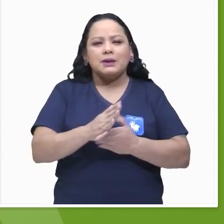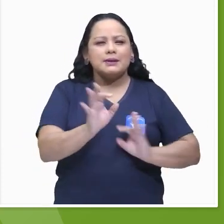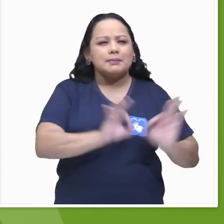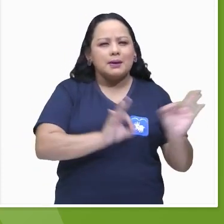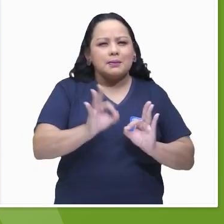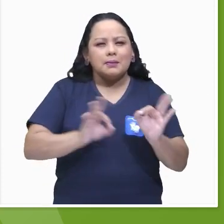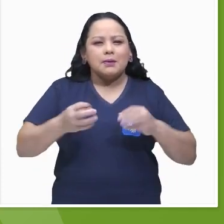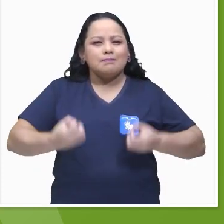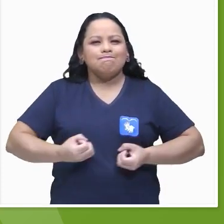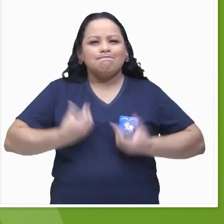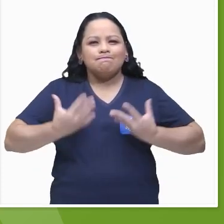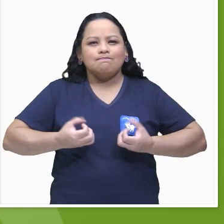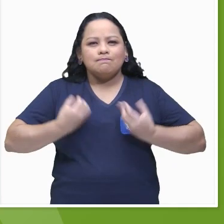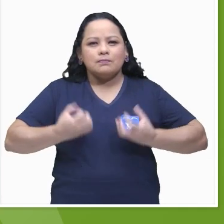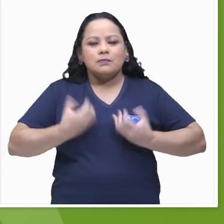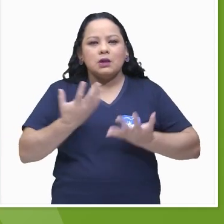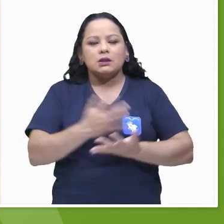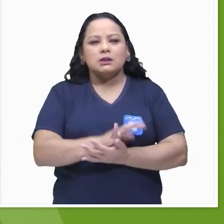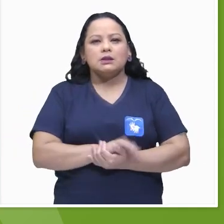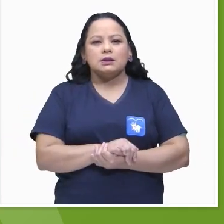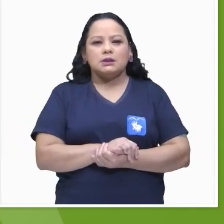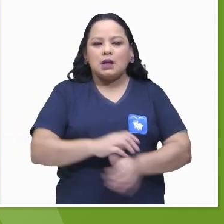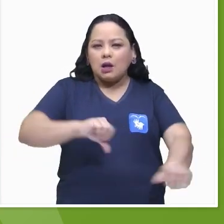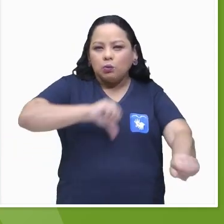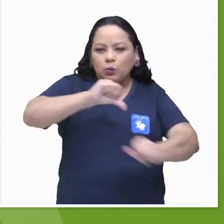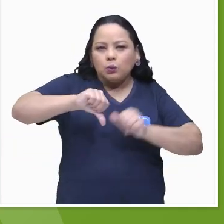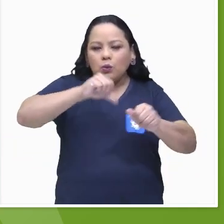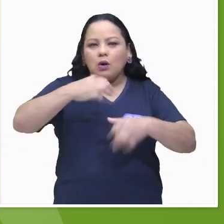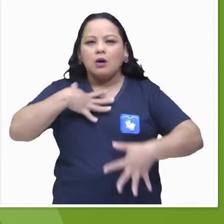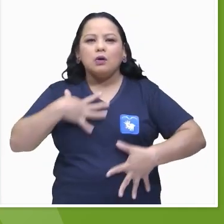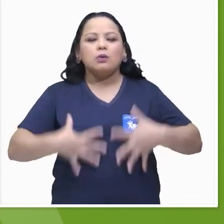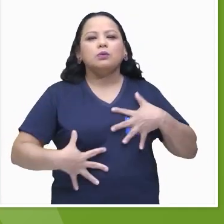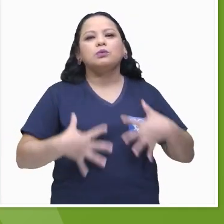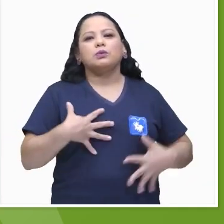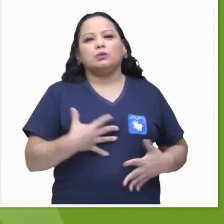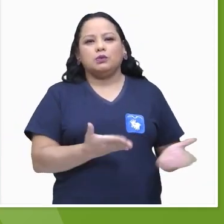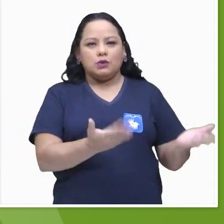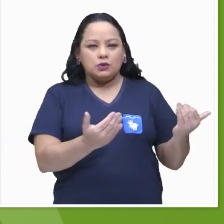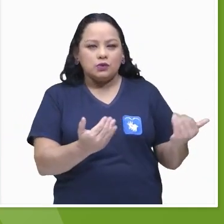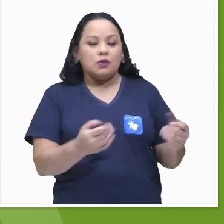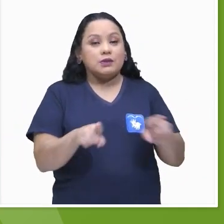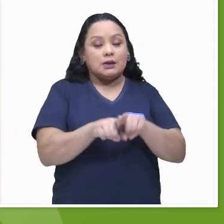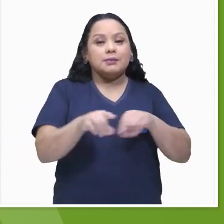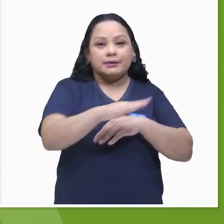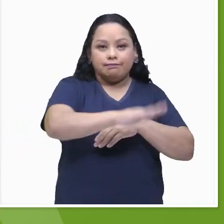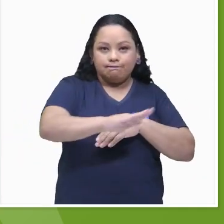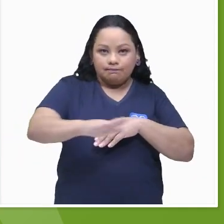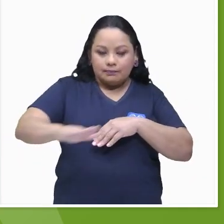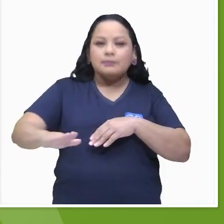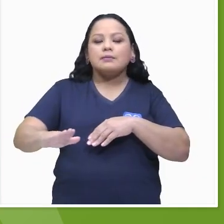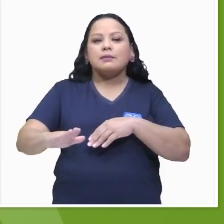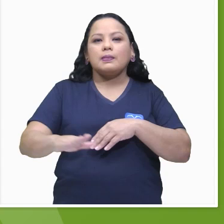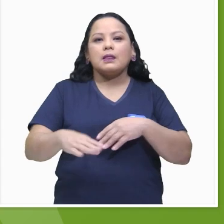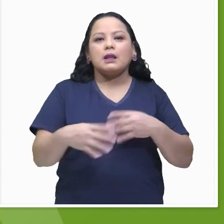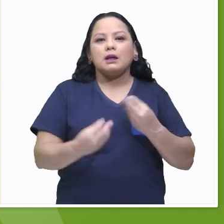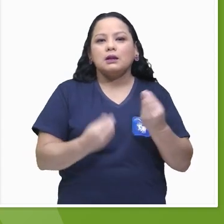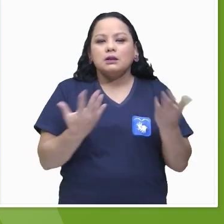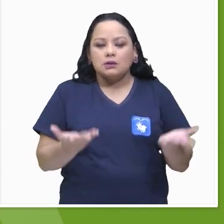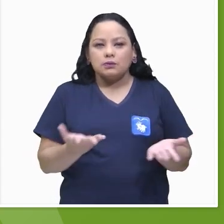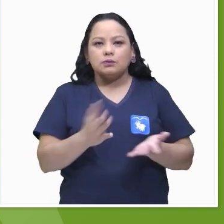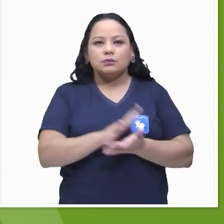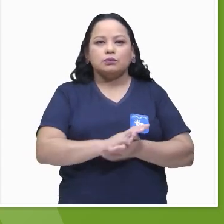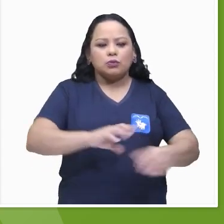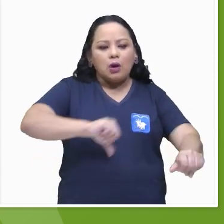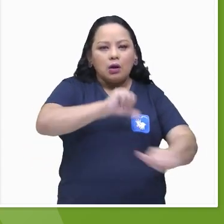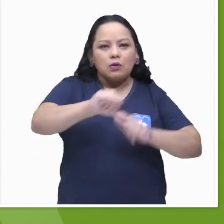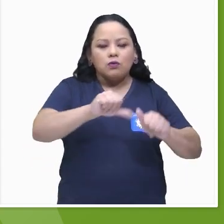produzidos e eles já vão ali modificando o corpo do adolescente, da criança, na verdade, né? e ali ele já vai